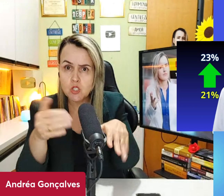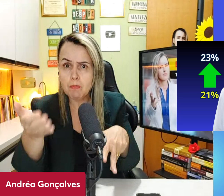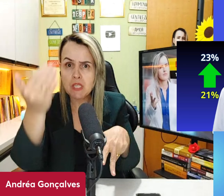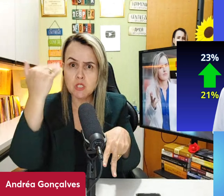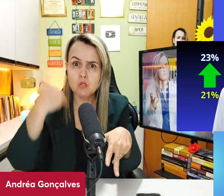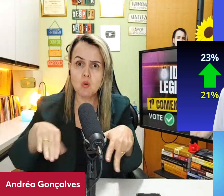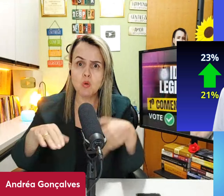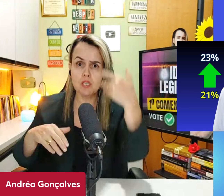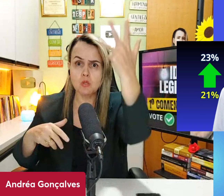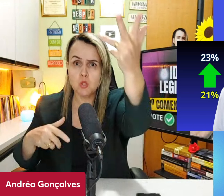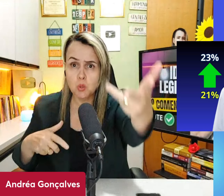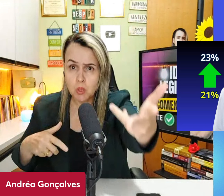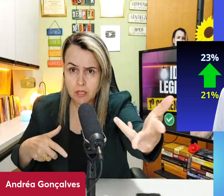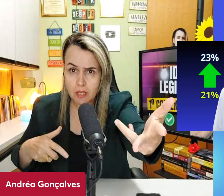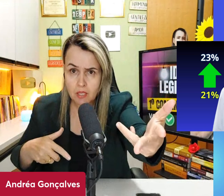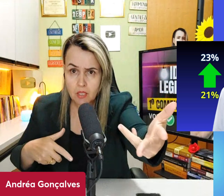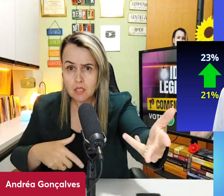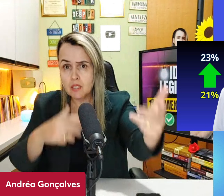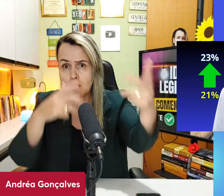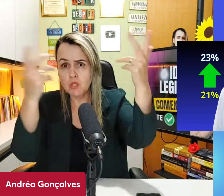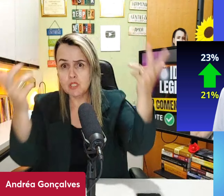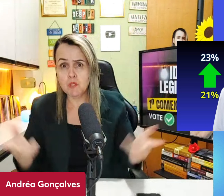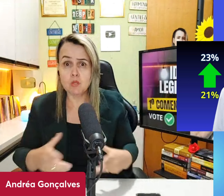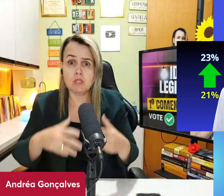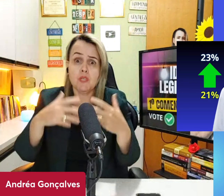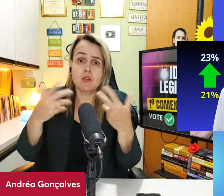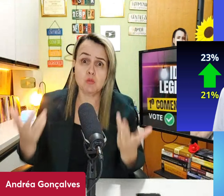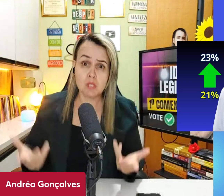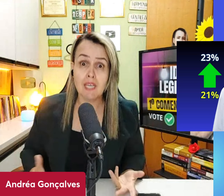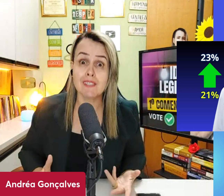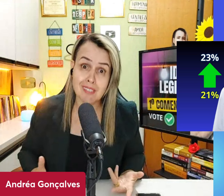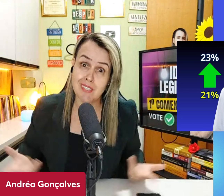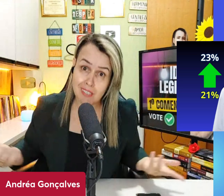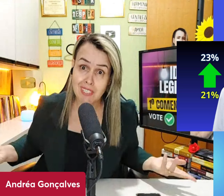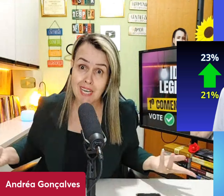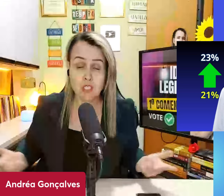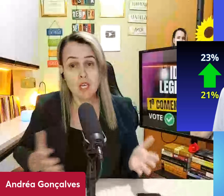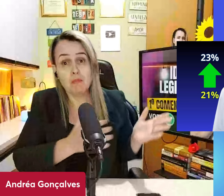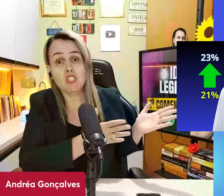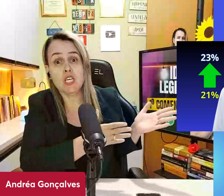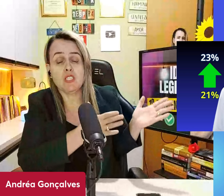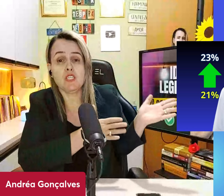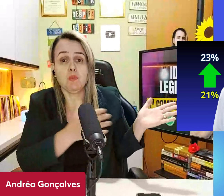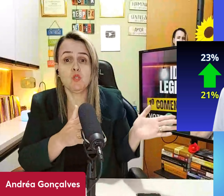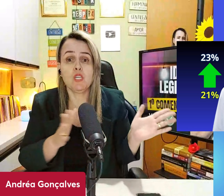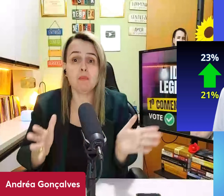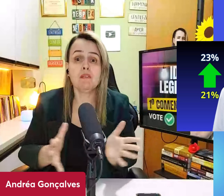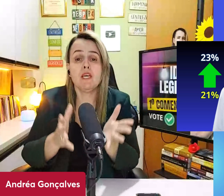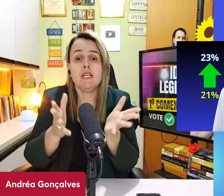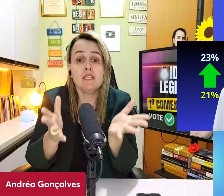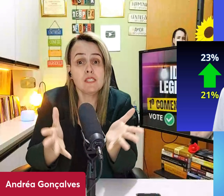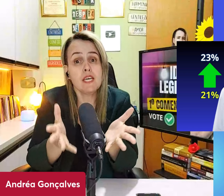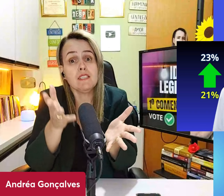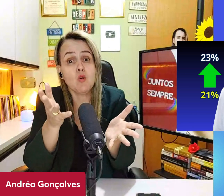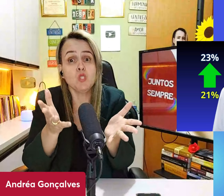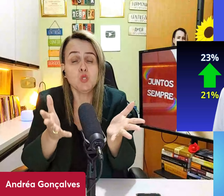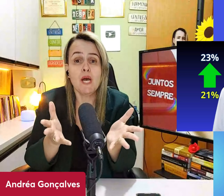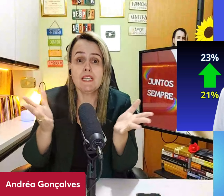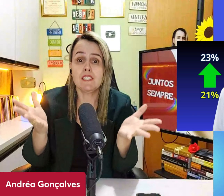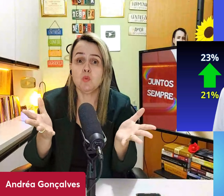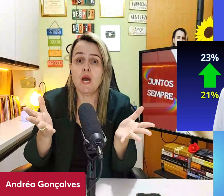importante a partir do seu contexto de luta que tem muitas pessoas que ficam assustadas isso é verdade mas diante desse posicionamento dele se